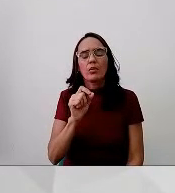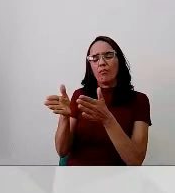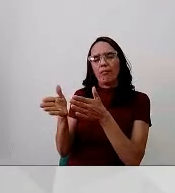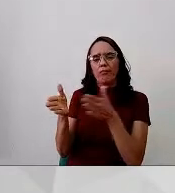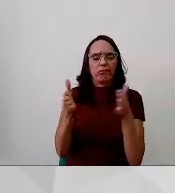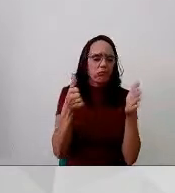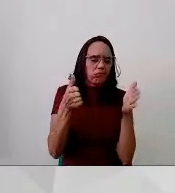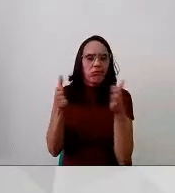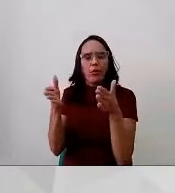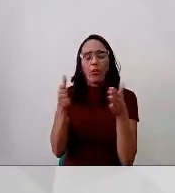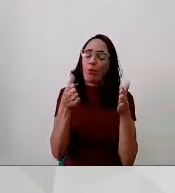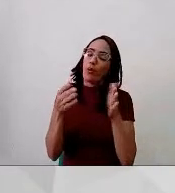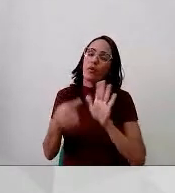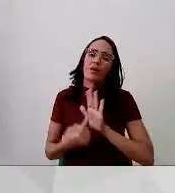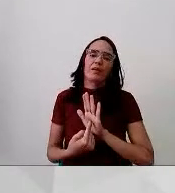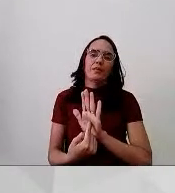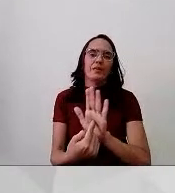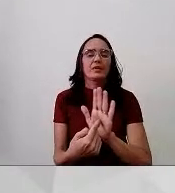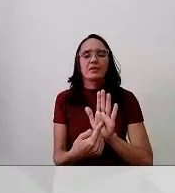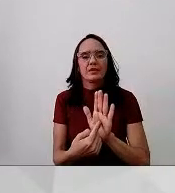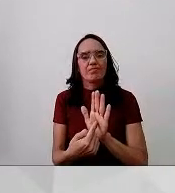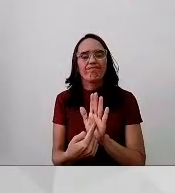dos humanos.